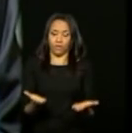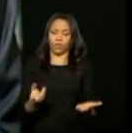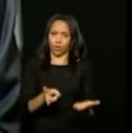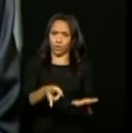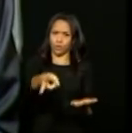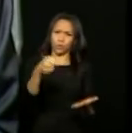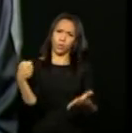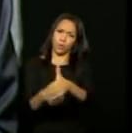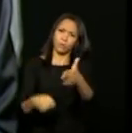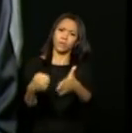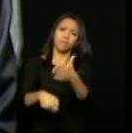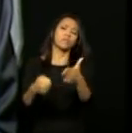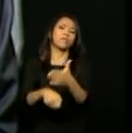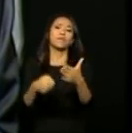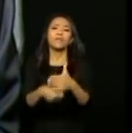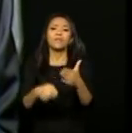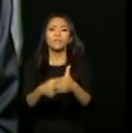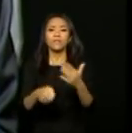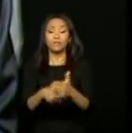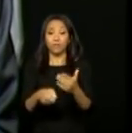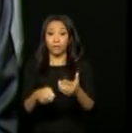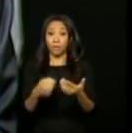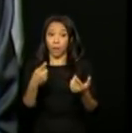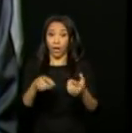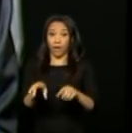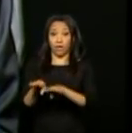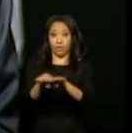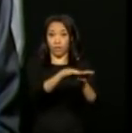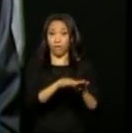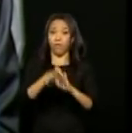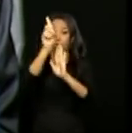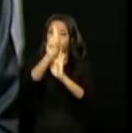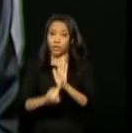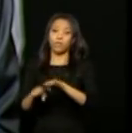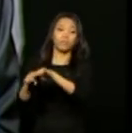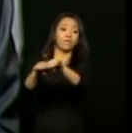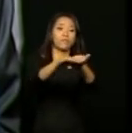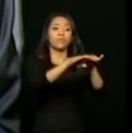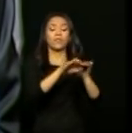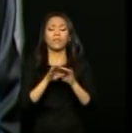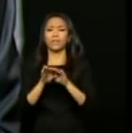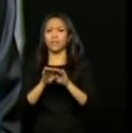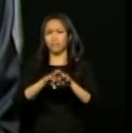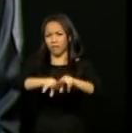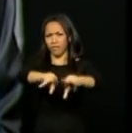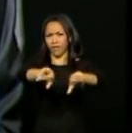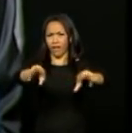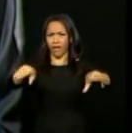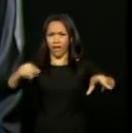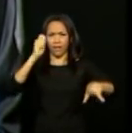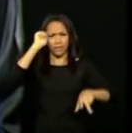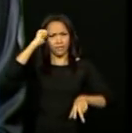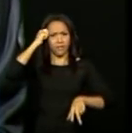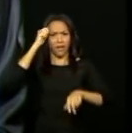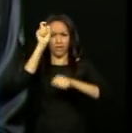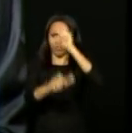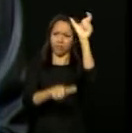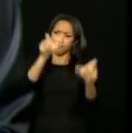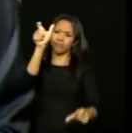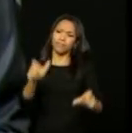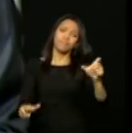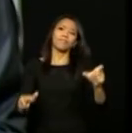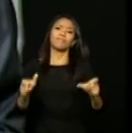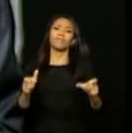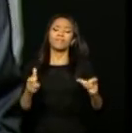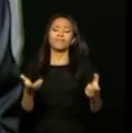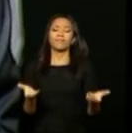permanece na luta pela construção dessa democracia popular, mestiça, tropical, que tantas paixões alimenta